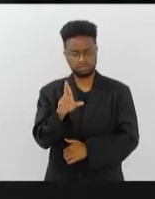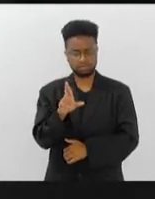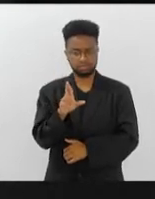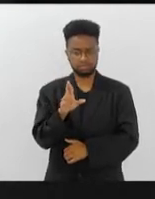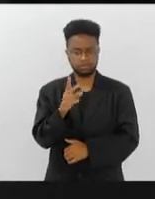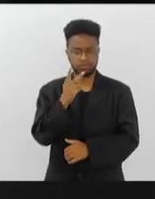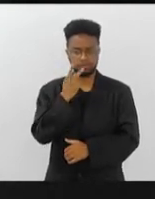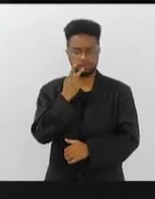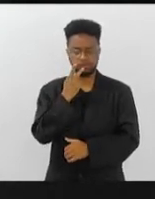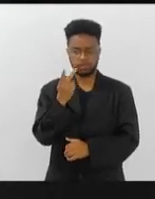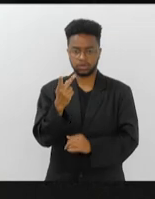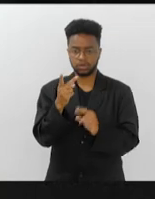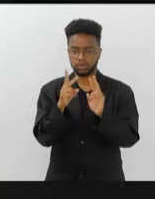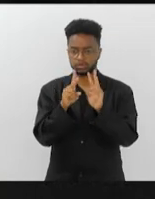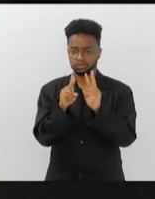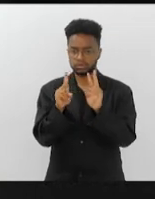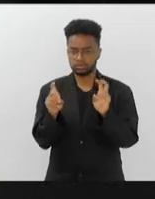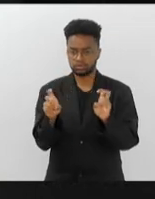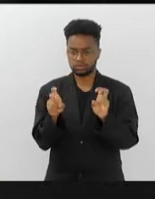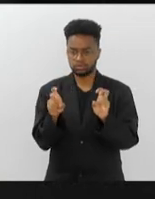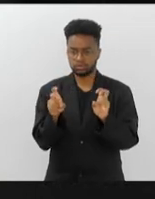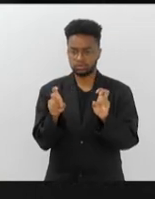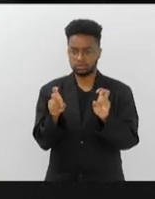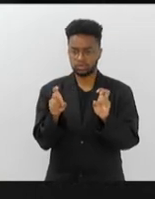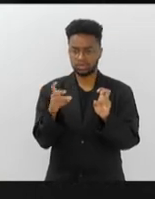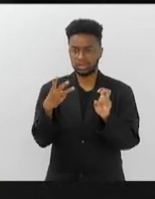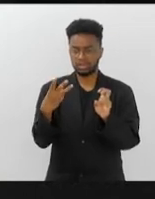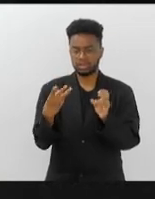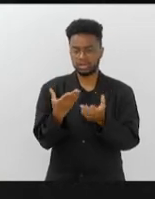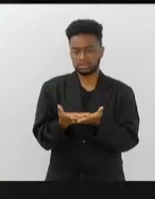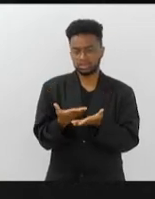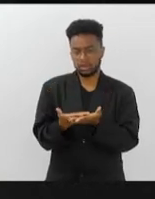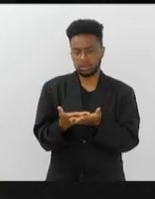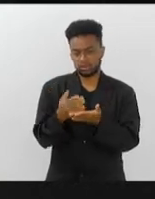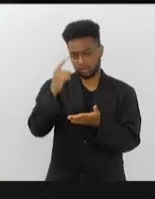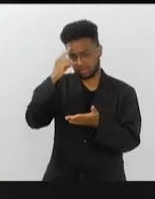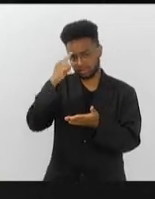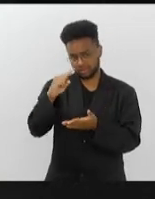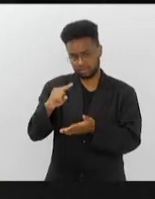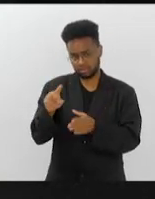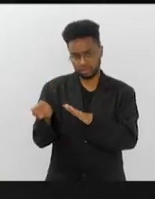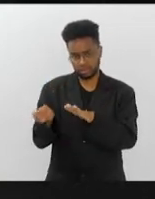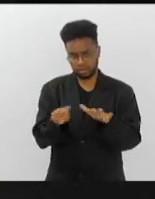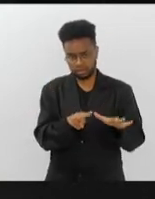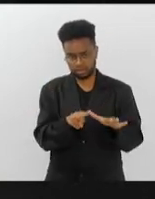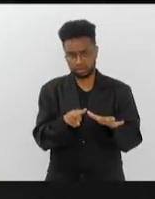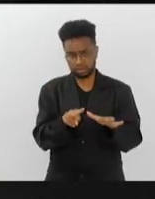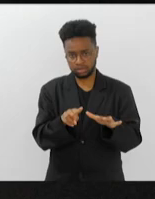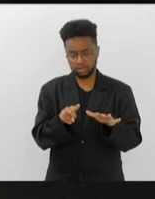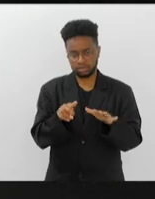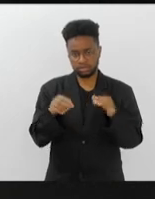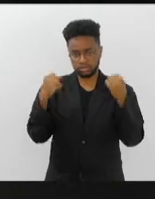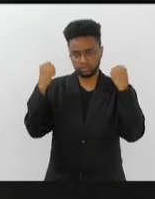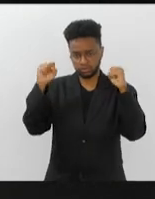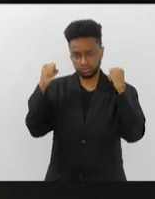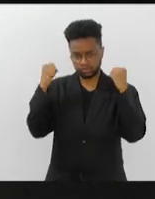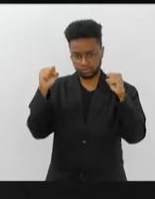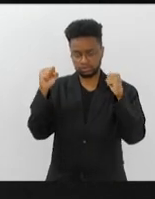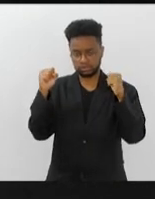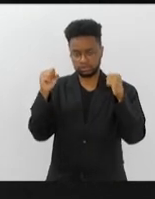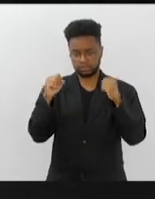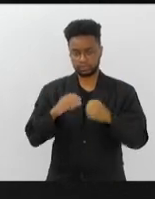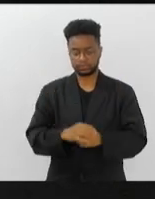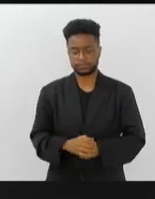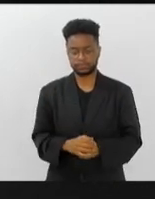sobre ter 3 aulas semanais de educação física. E